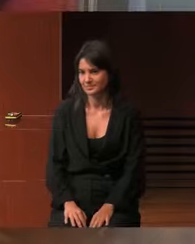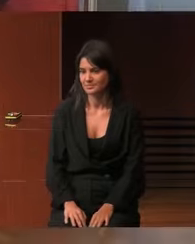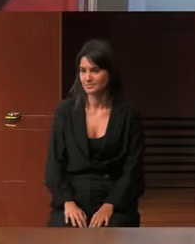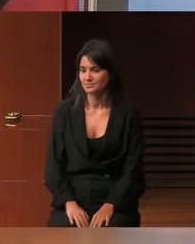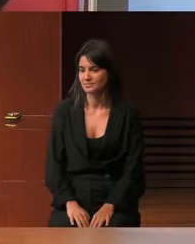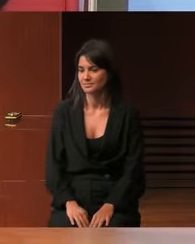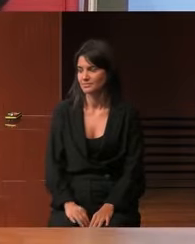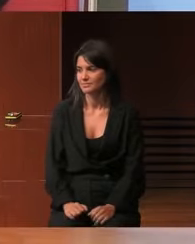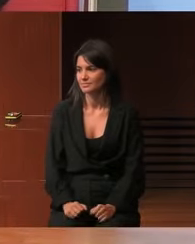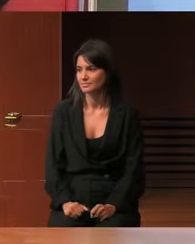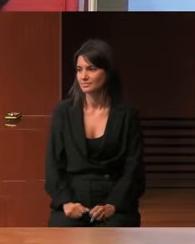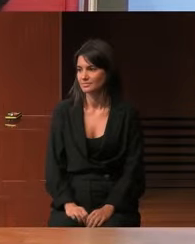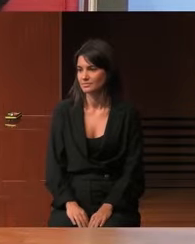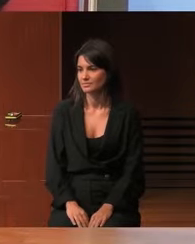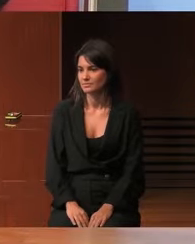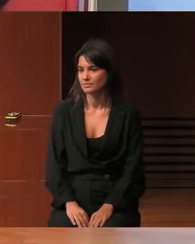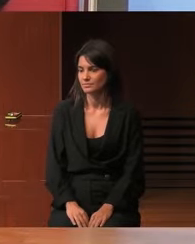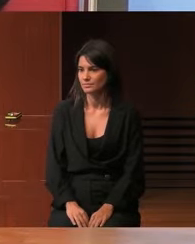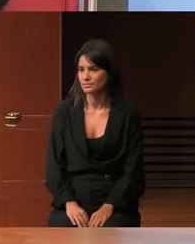obrigada.